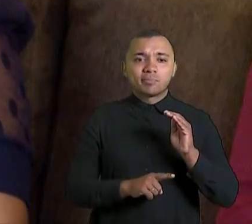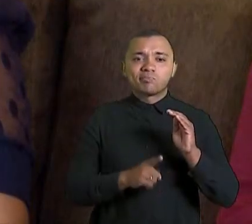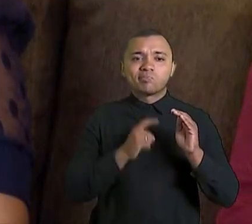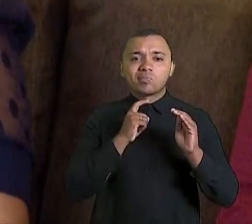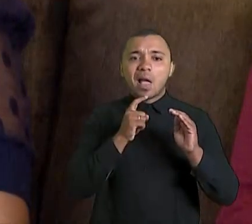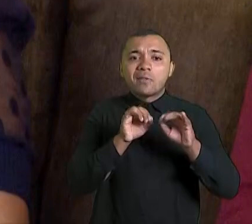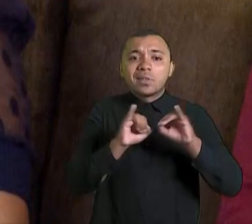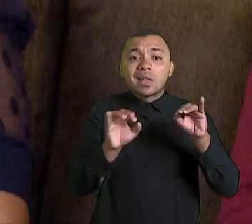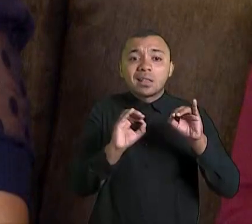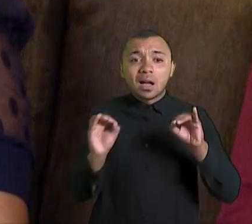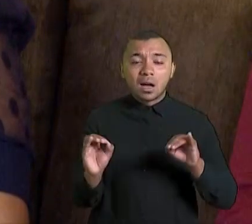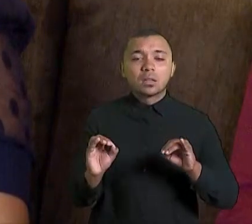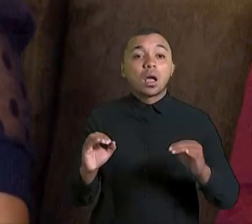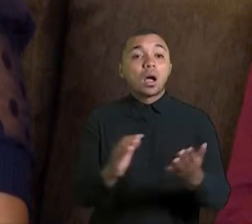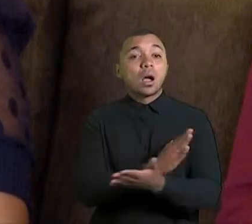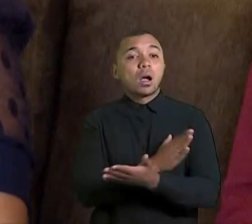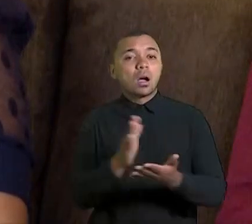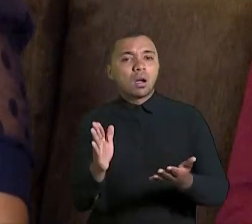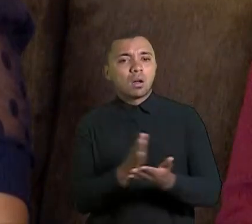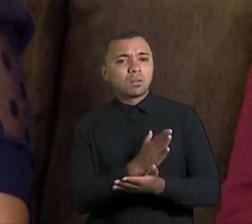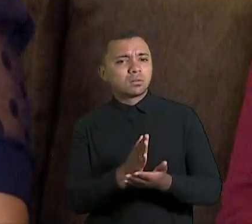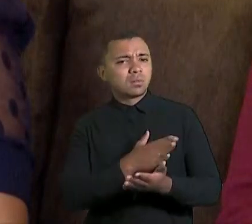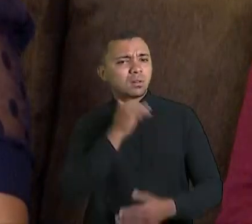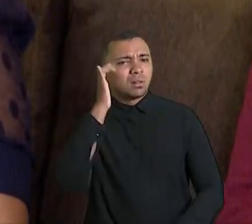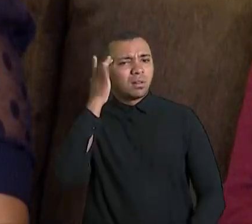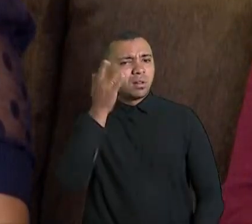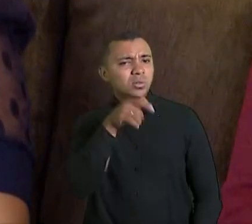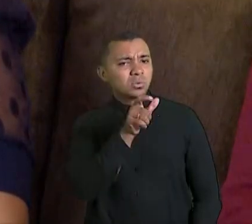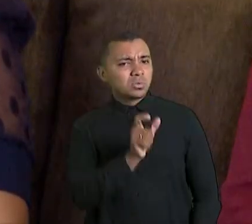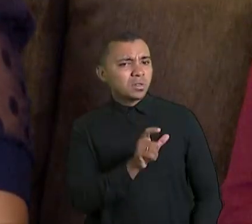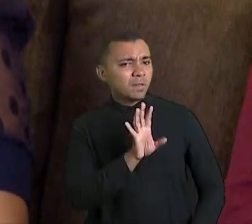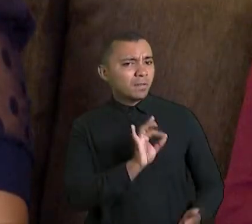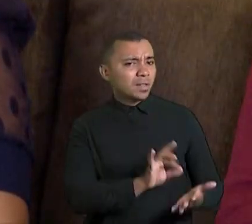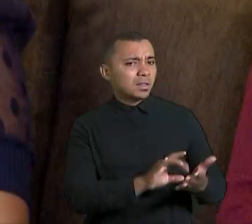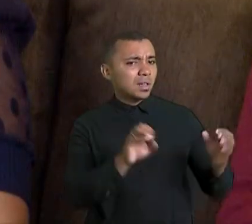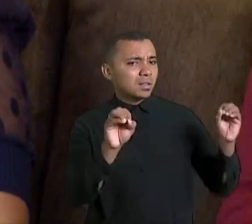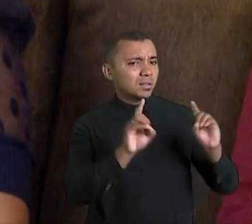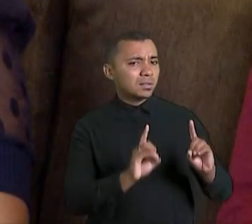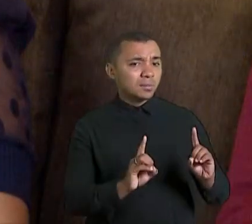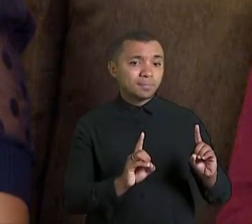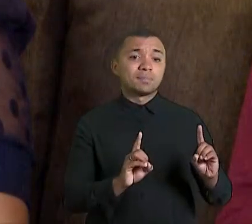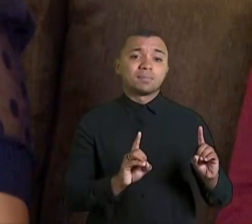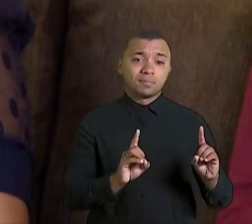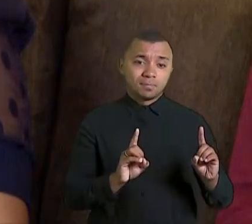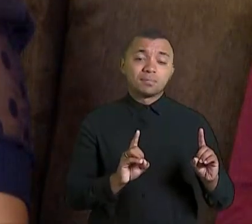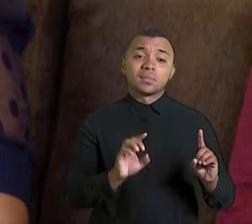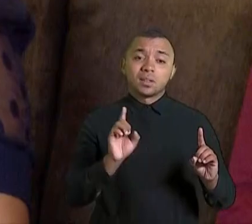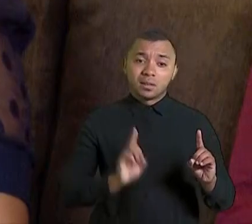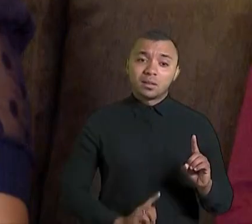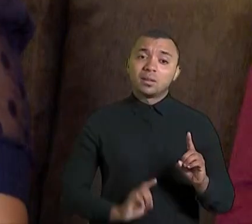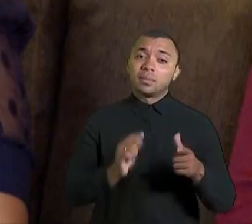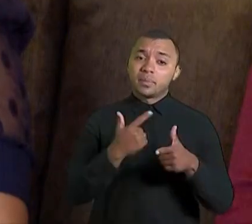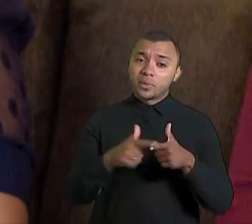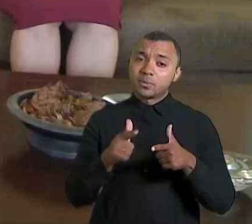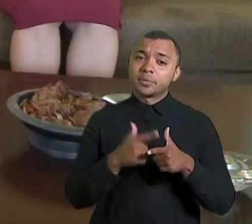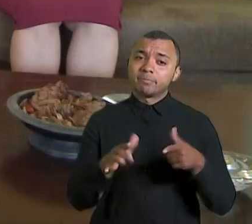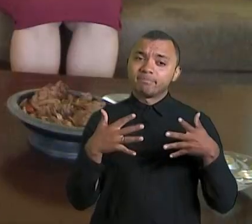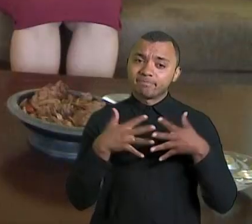condição. Duvidar que nós tenhamos realmente uma deficiência. Então, isso realmente é uma questão muito